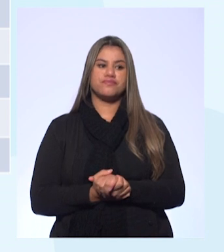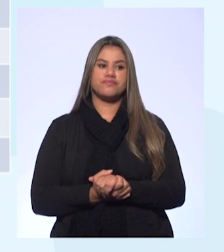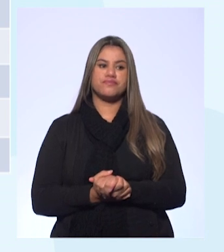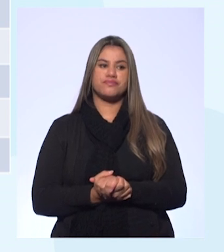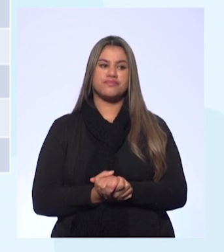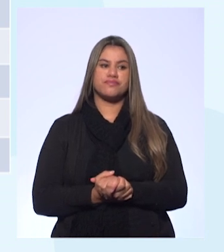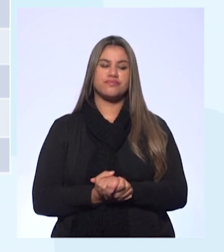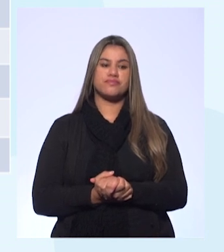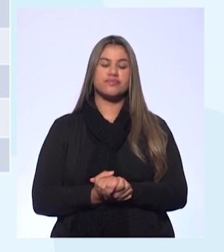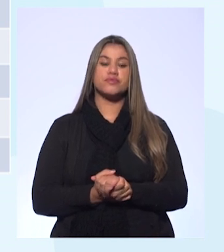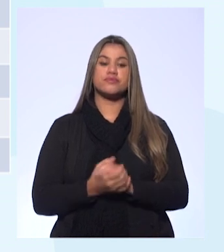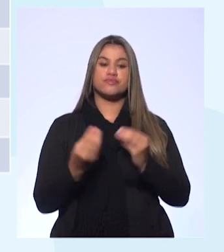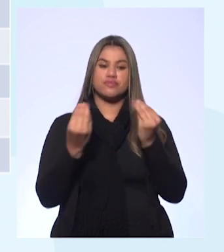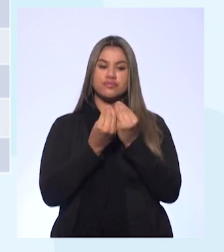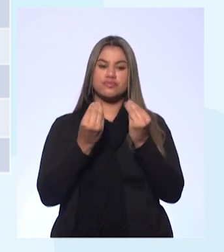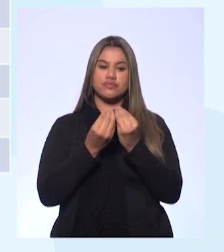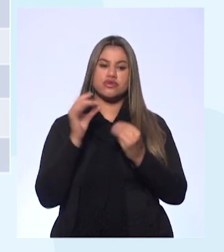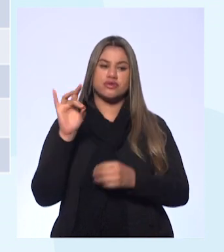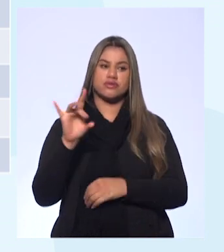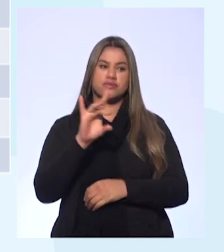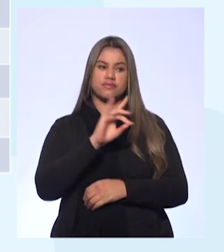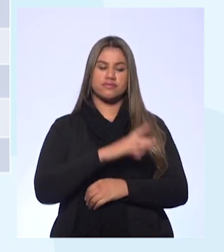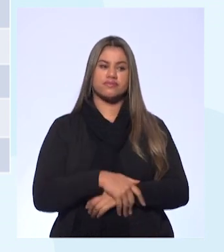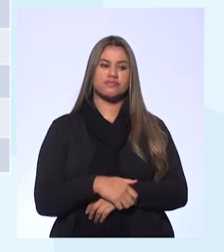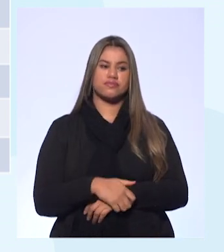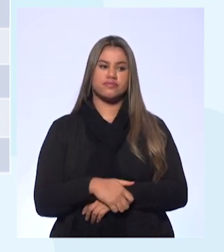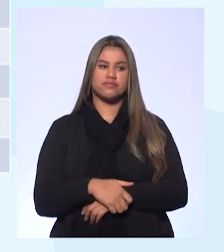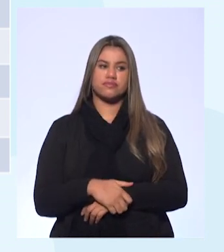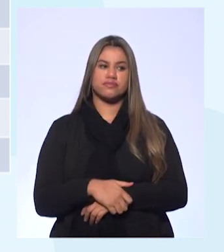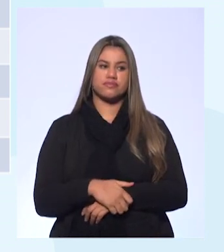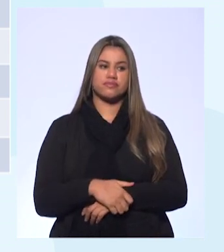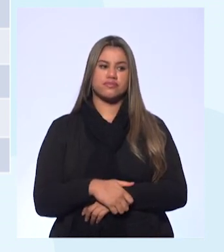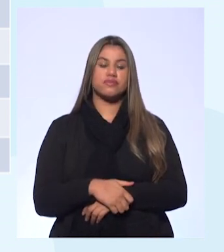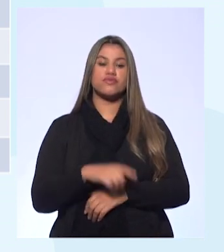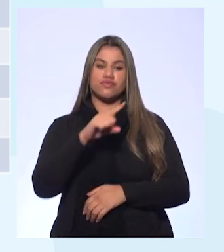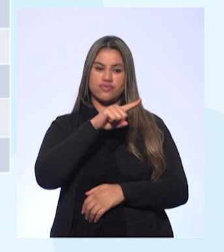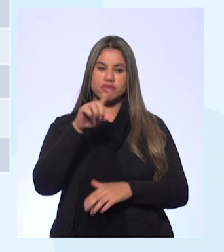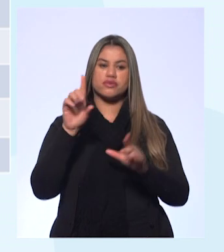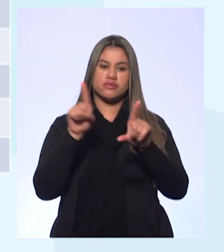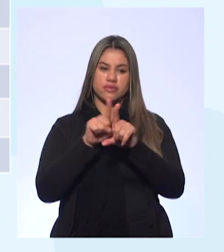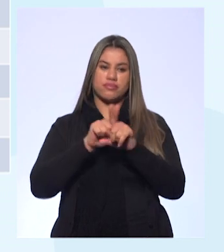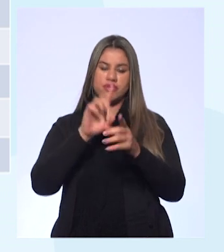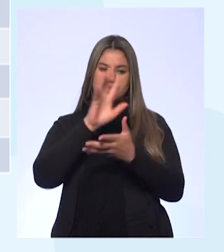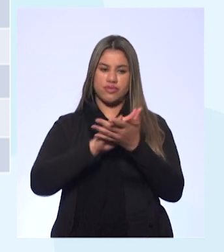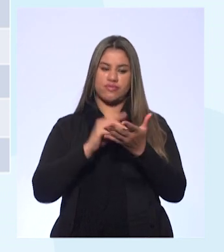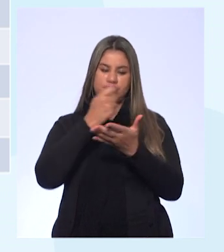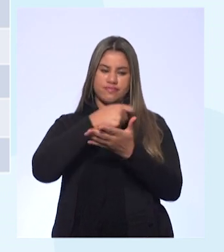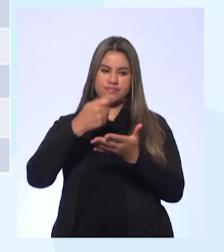moléculas que tem cada uma delas. Então, vamos lá. Deixa eu copiar a primeira, quando vocês ficam copiando aí também, tá?